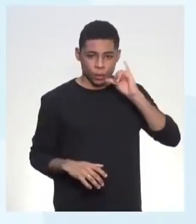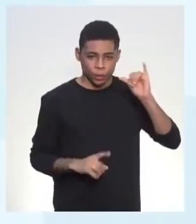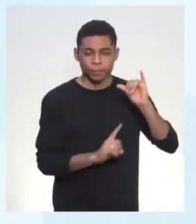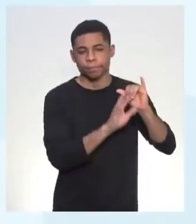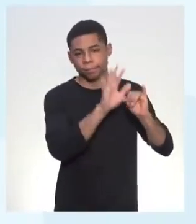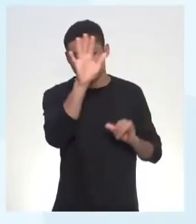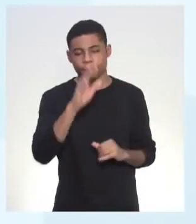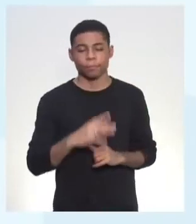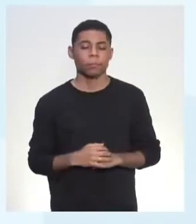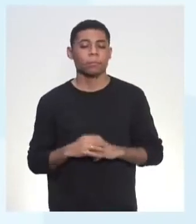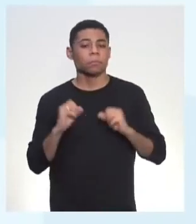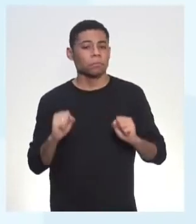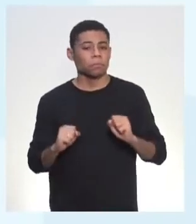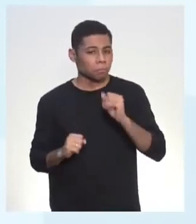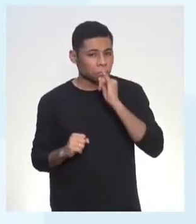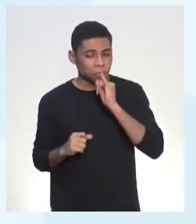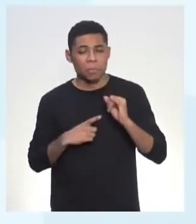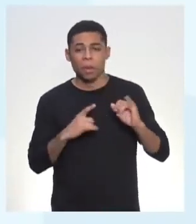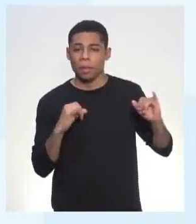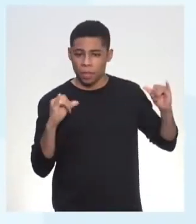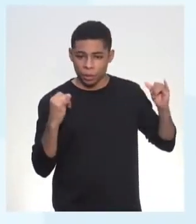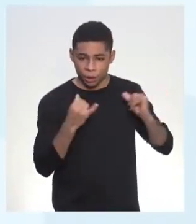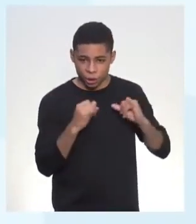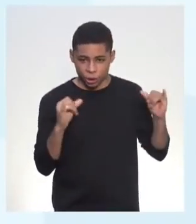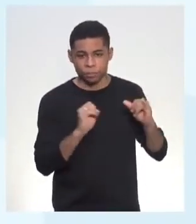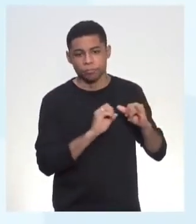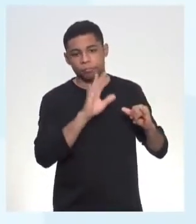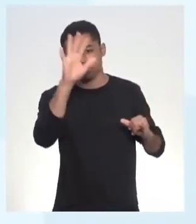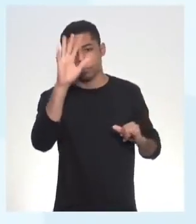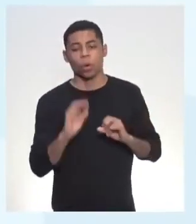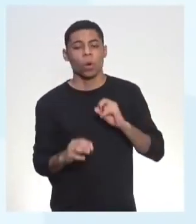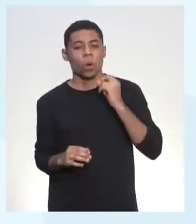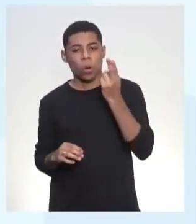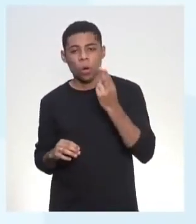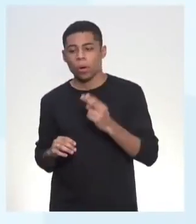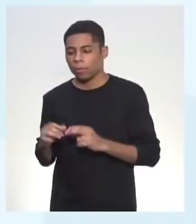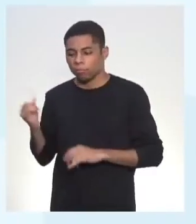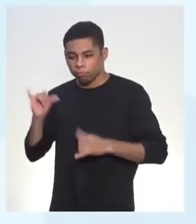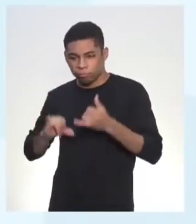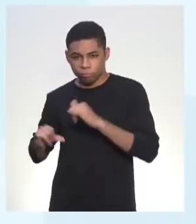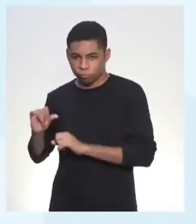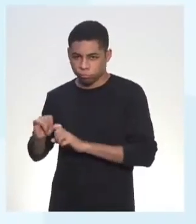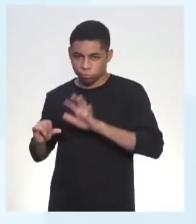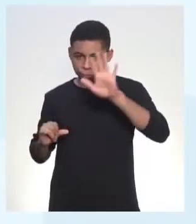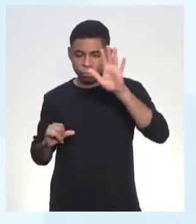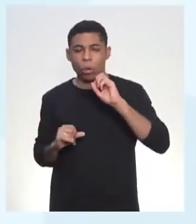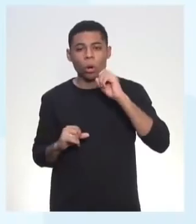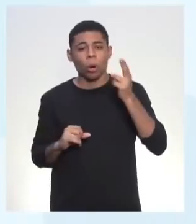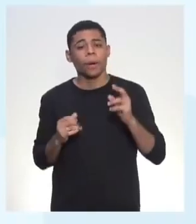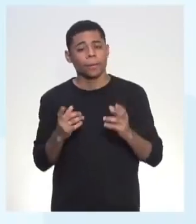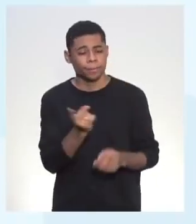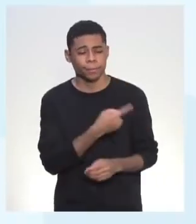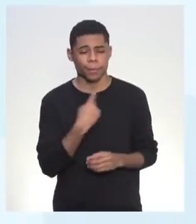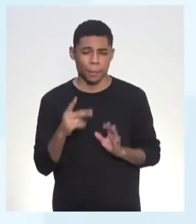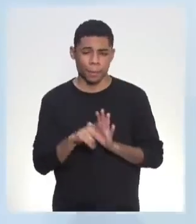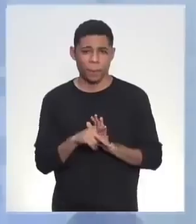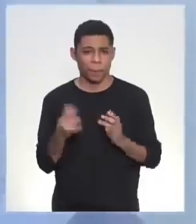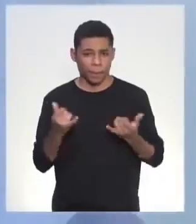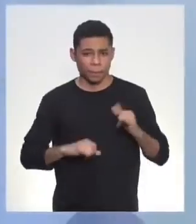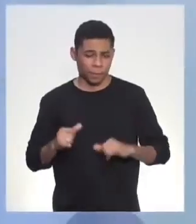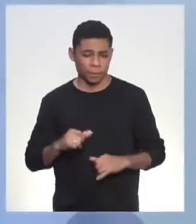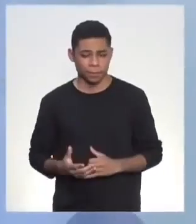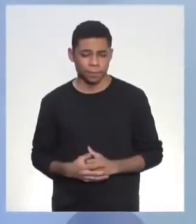eu posso ter poluição na forma de energia, posso ter poluição genética e o que é para a gente aqui? As químicas, né, que são as